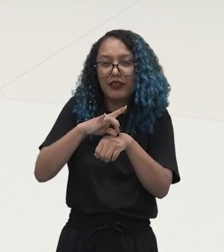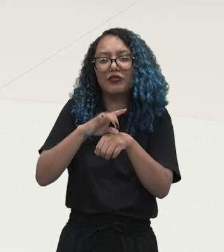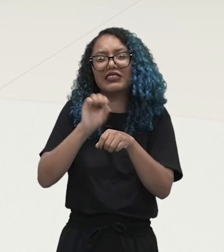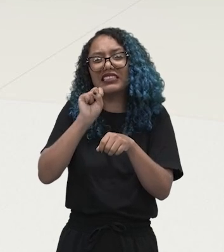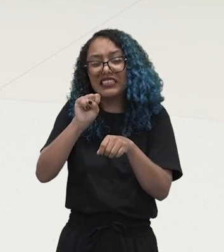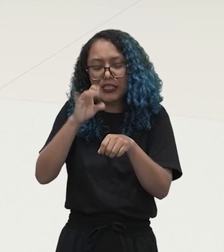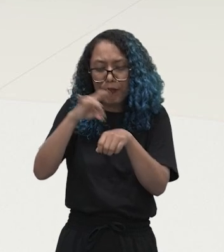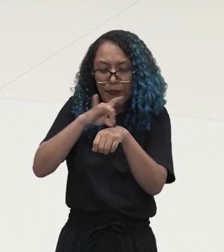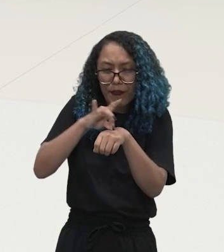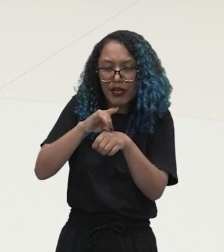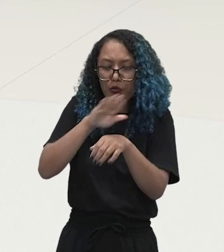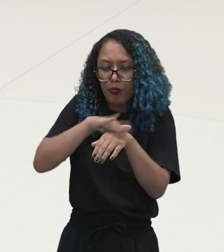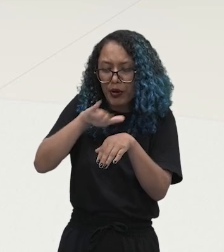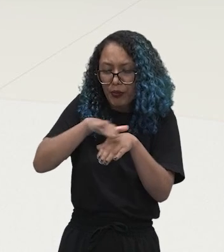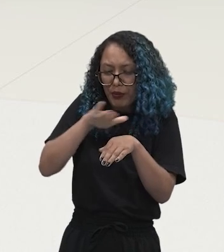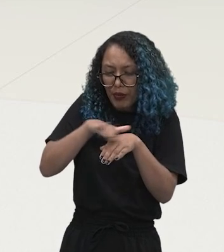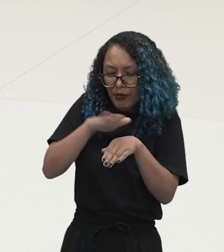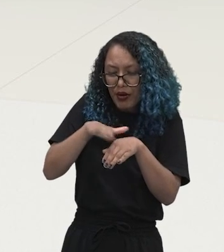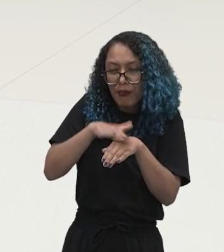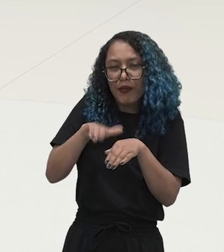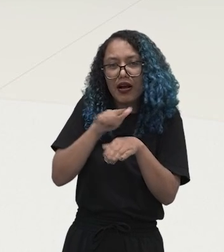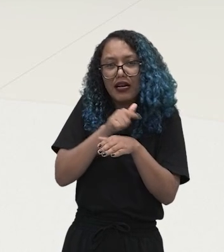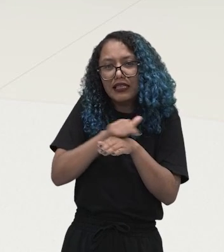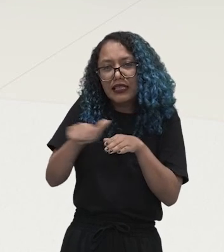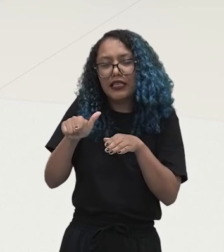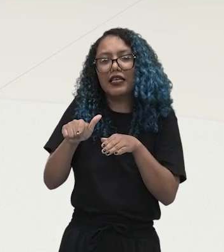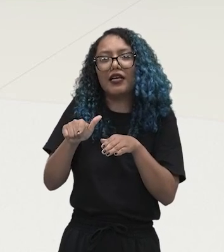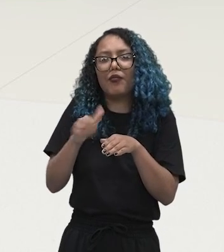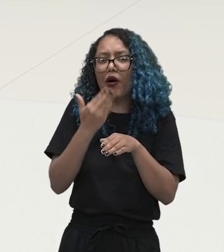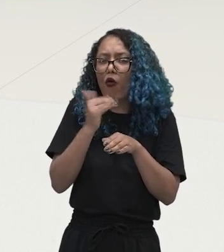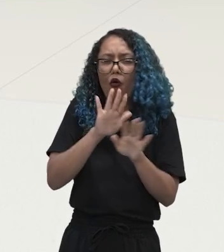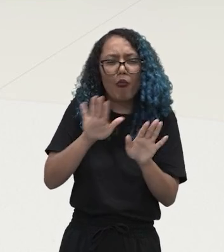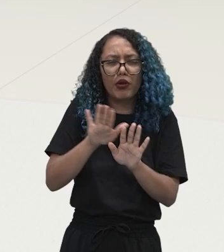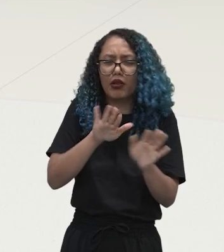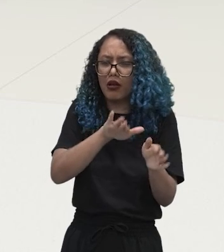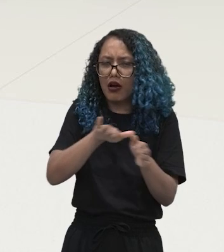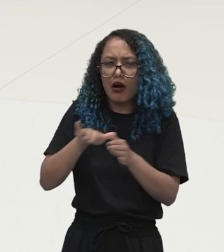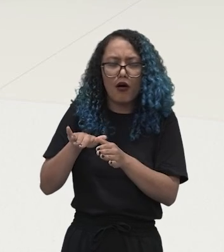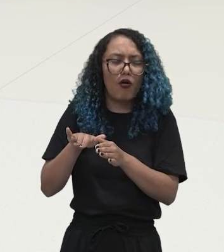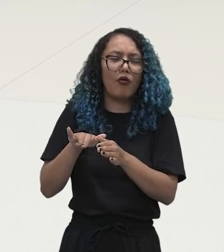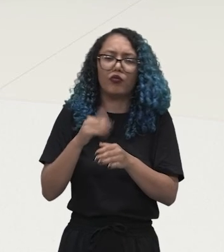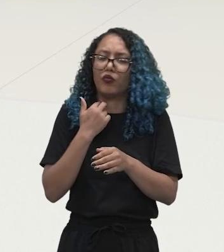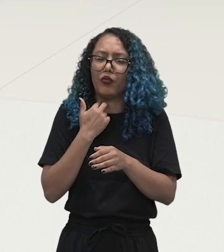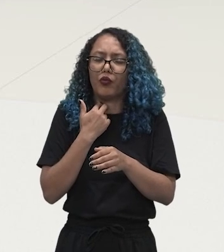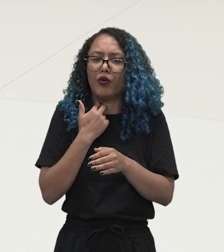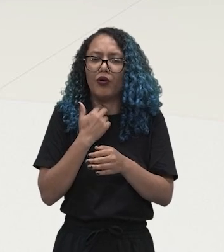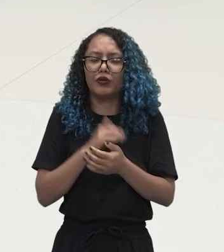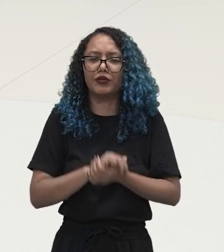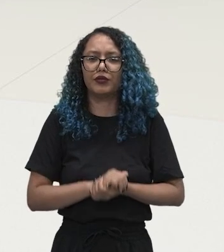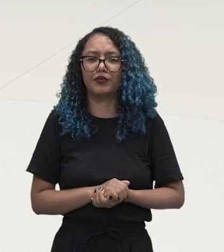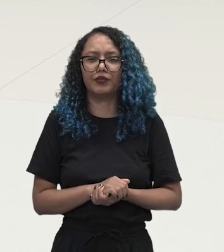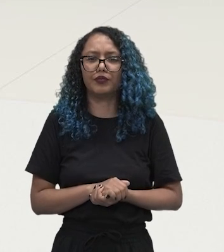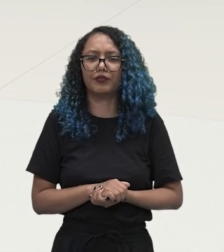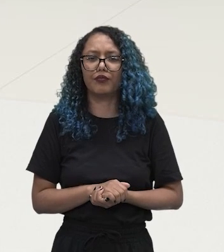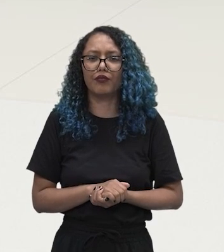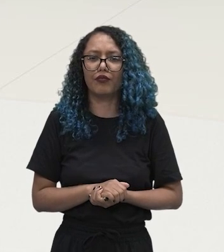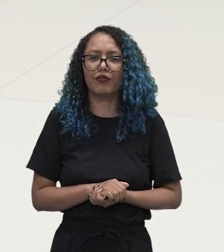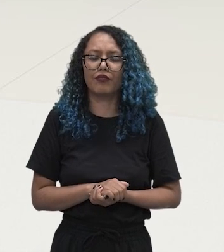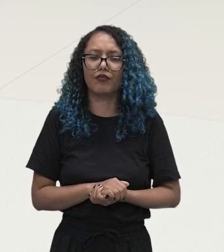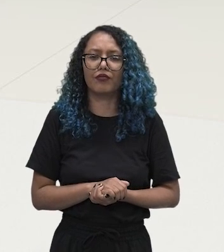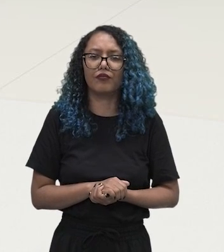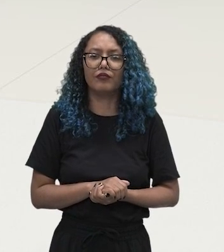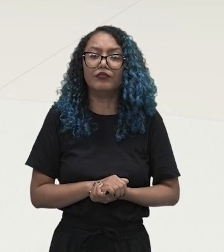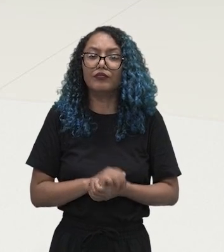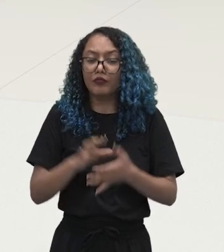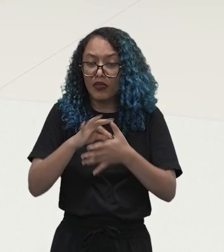parte que está queimada, não é para comer, não é para ficar ali consumindo esse tipo, né, dessa parte ali da